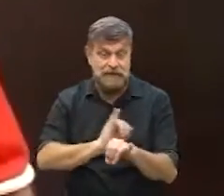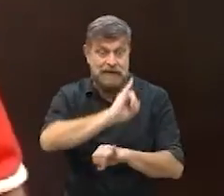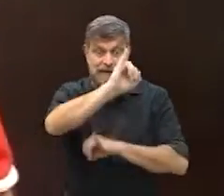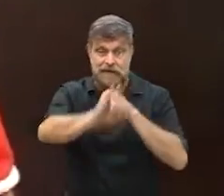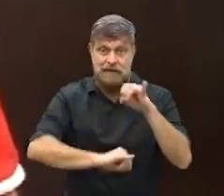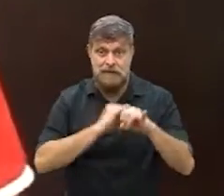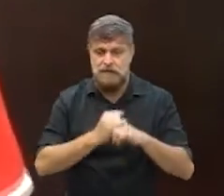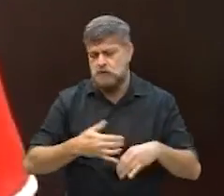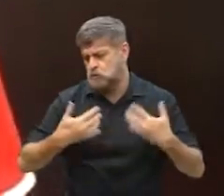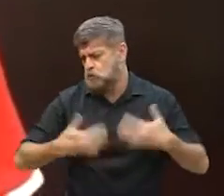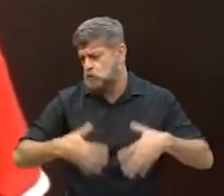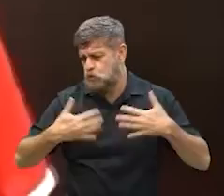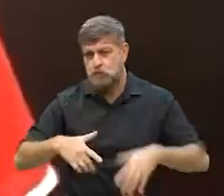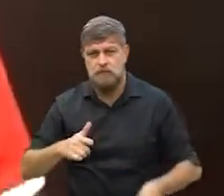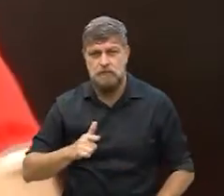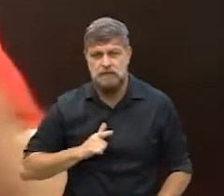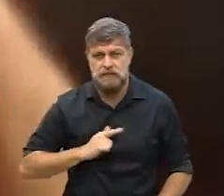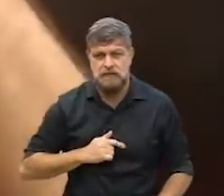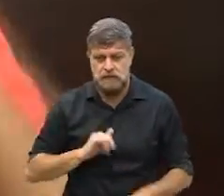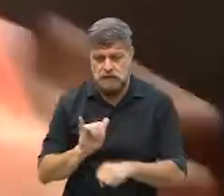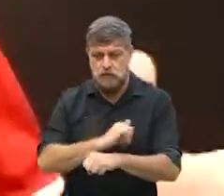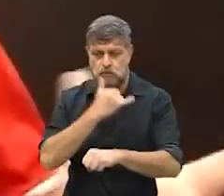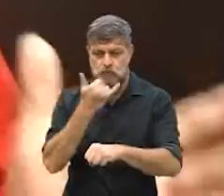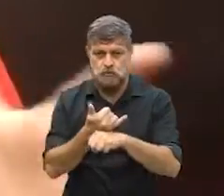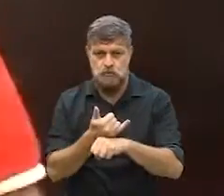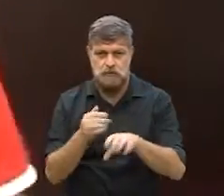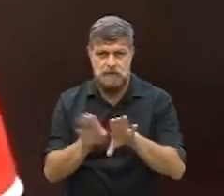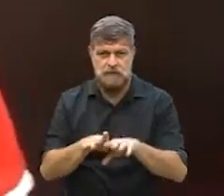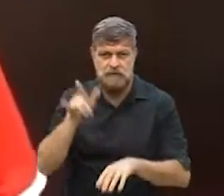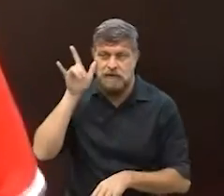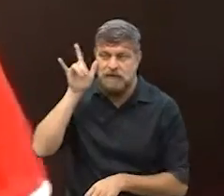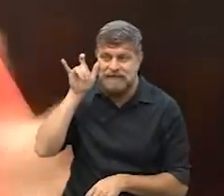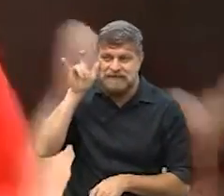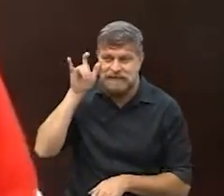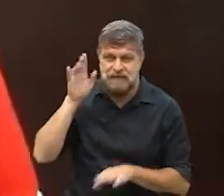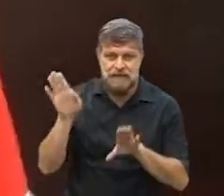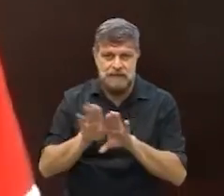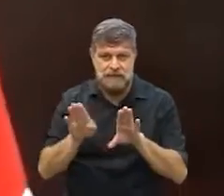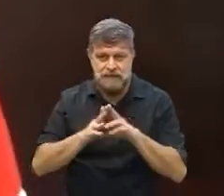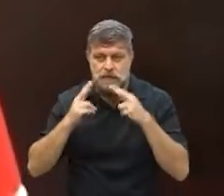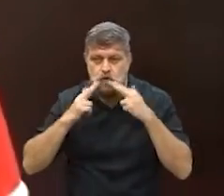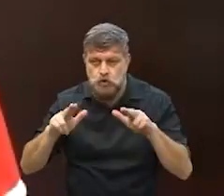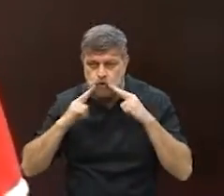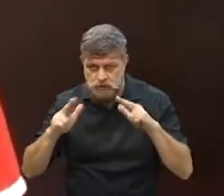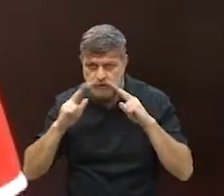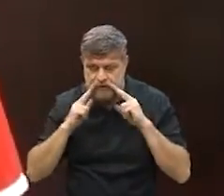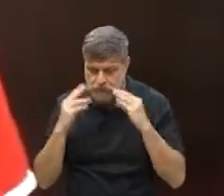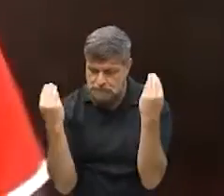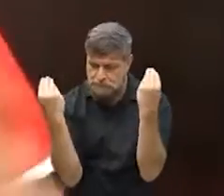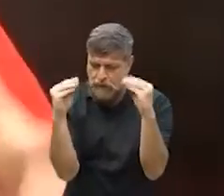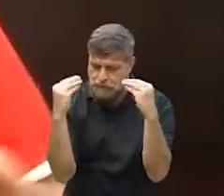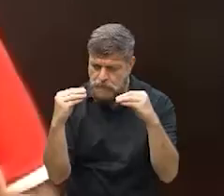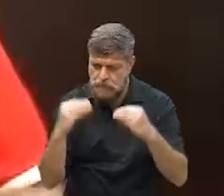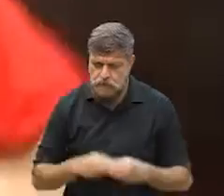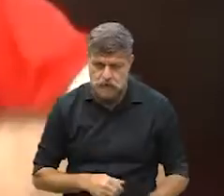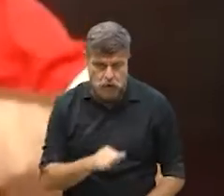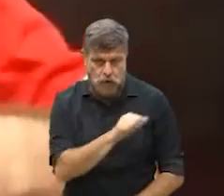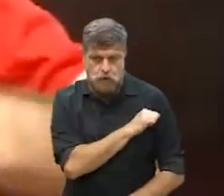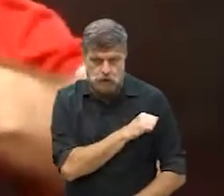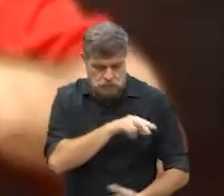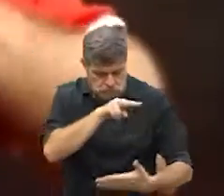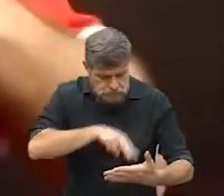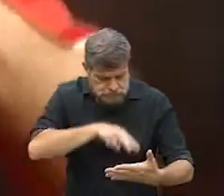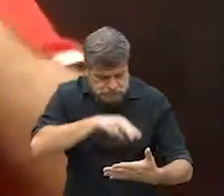mais na internet, né? Você pode pegar um YouTube, Instagram, você vai ter fontes de notícias confiáveis e por aí o aluno